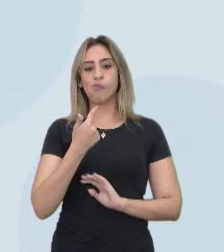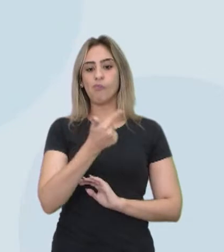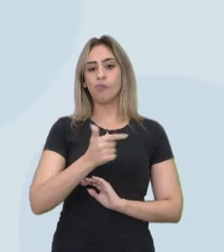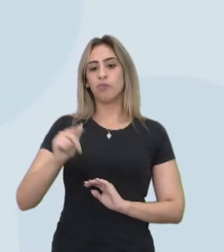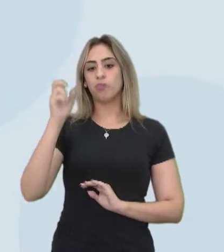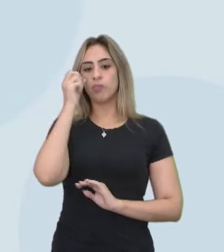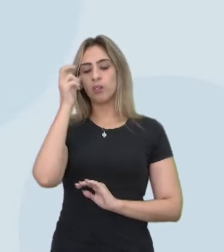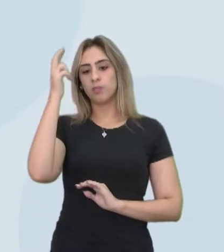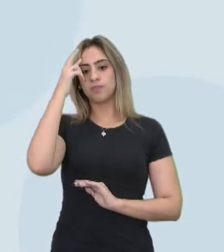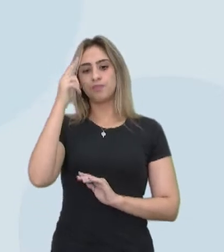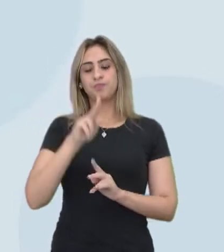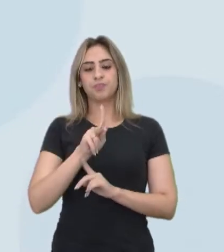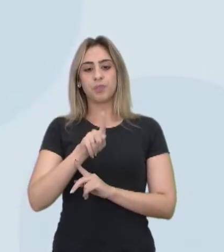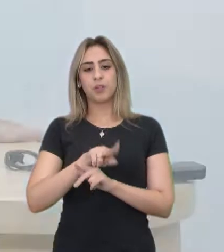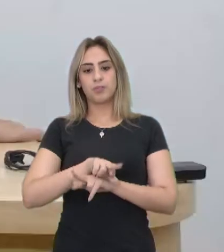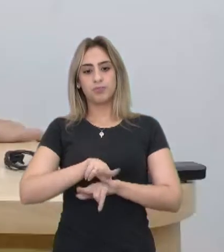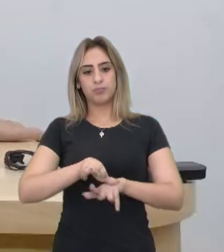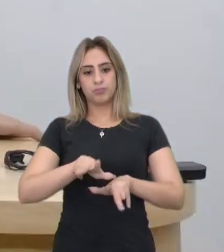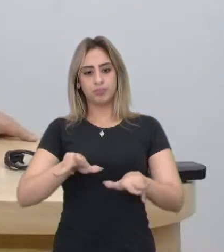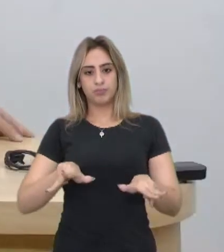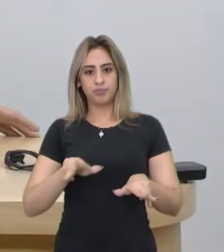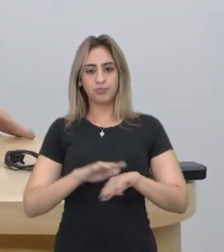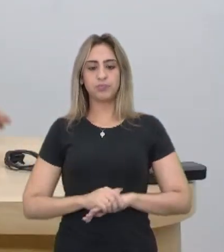Outro, Culturas no Plural.